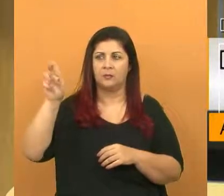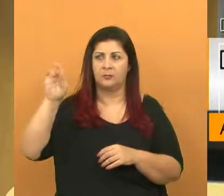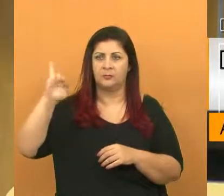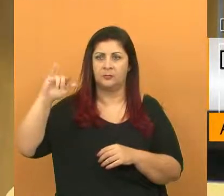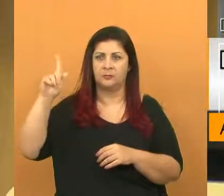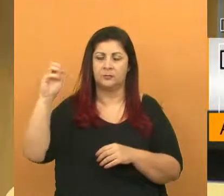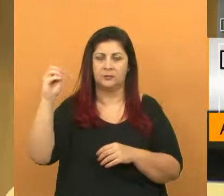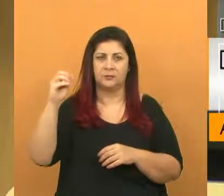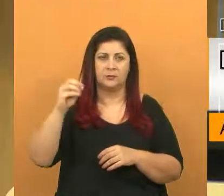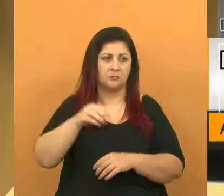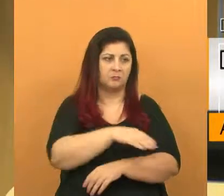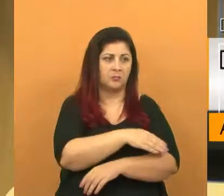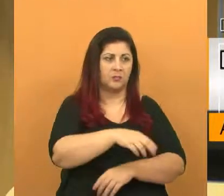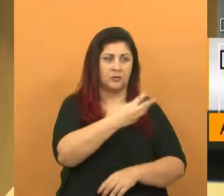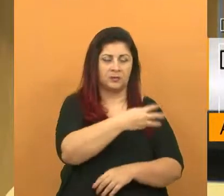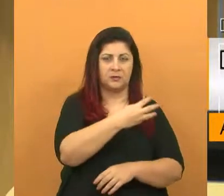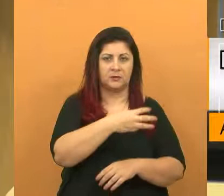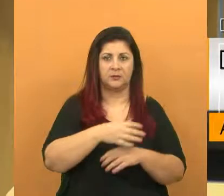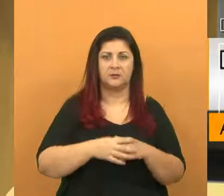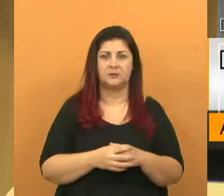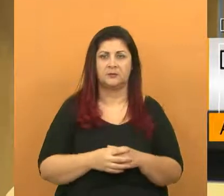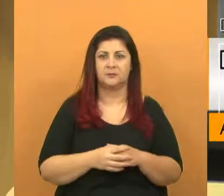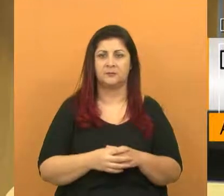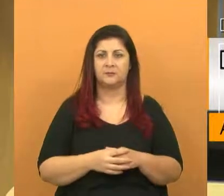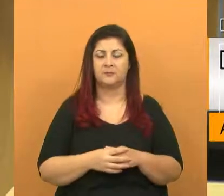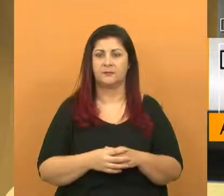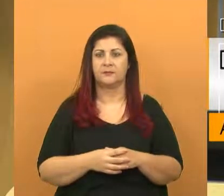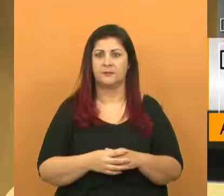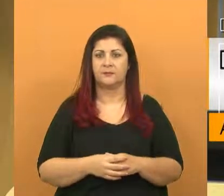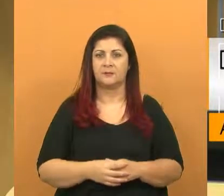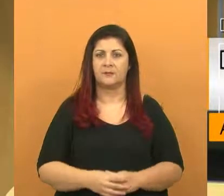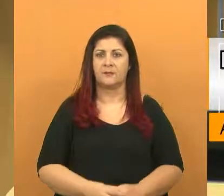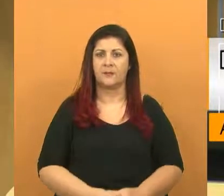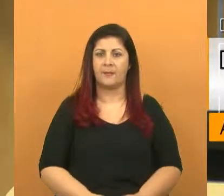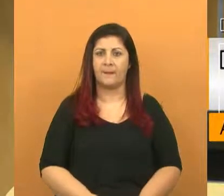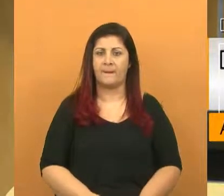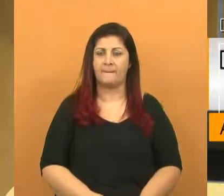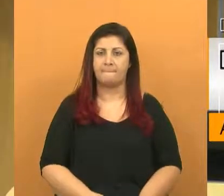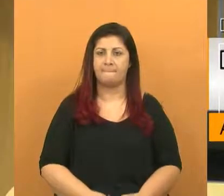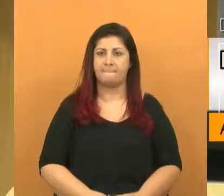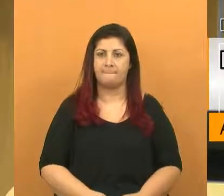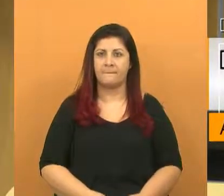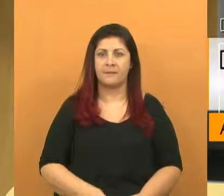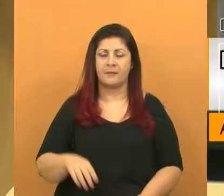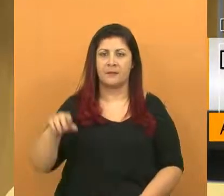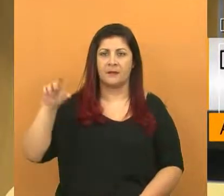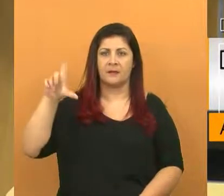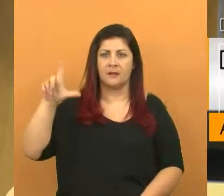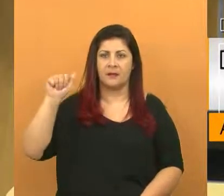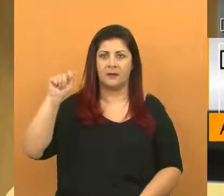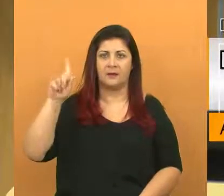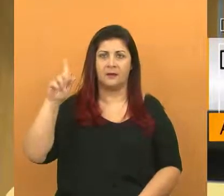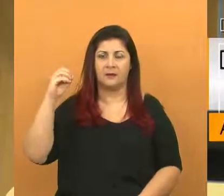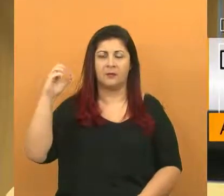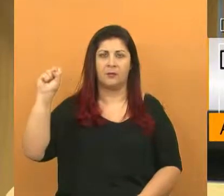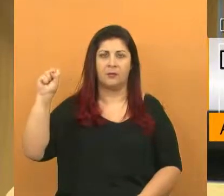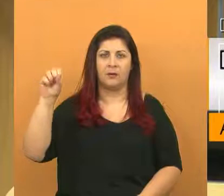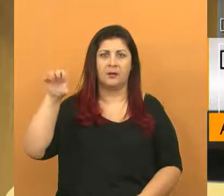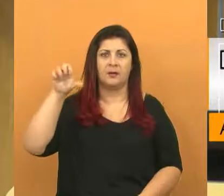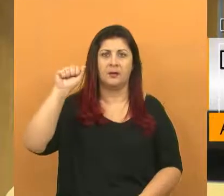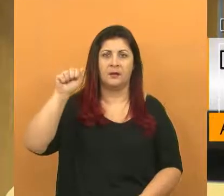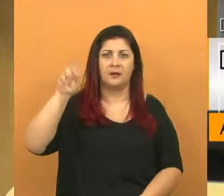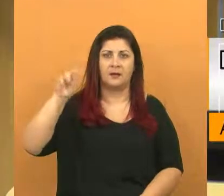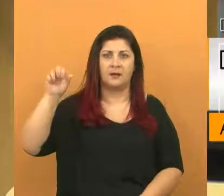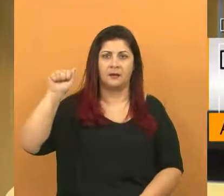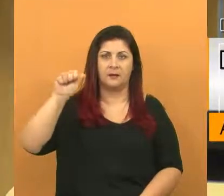localizada no bairro lagoa azul e identificada pelo código 16 164 e rua lagoa das araras atual